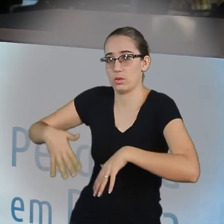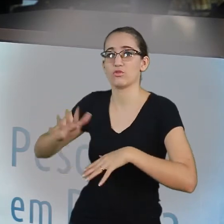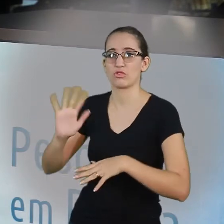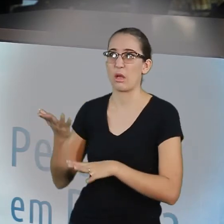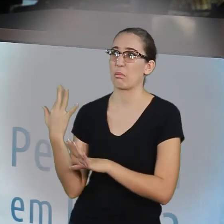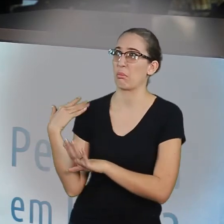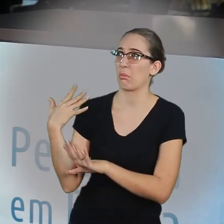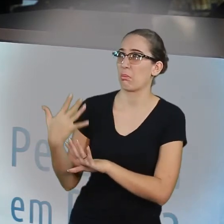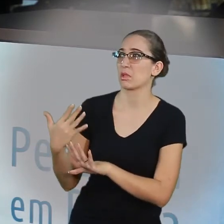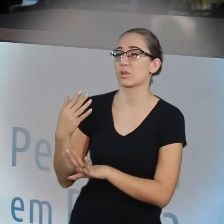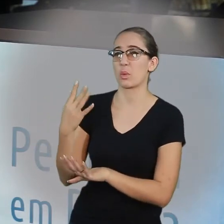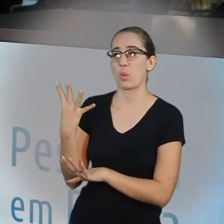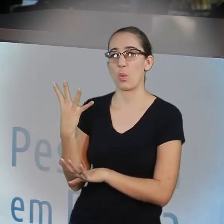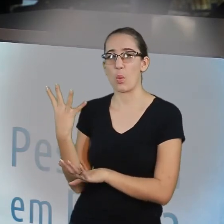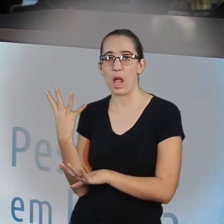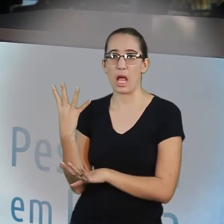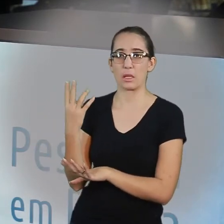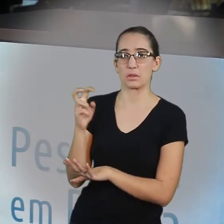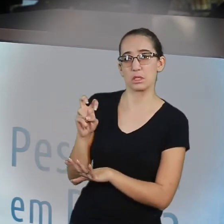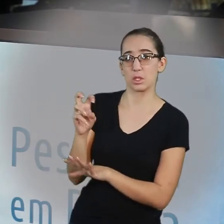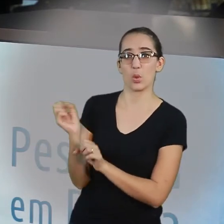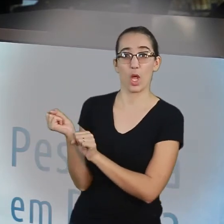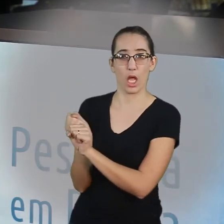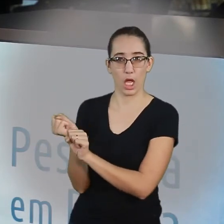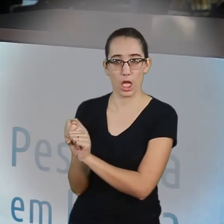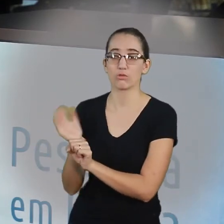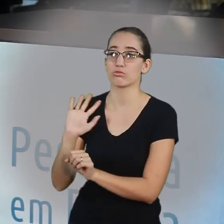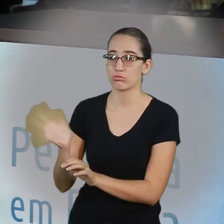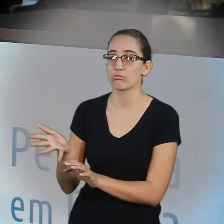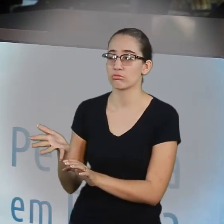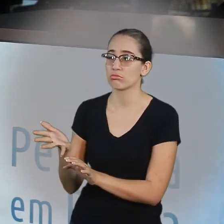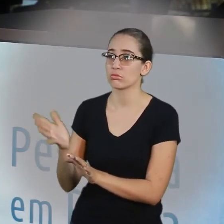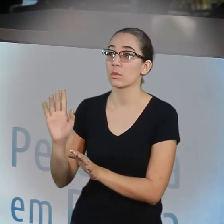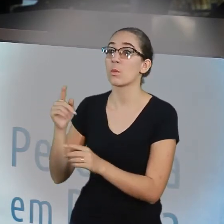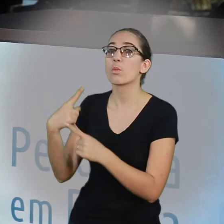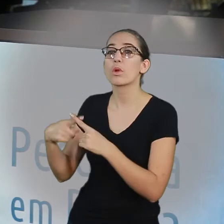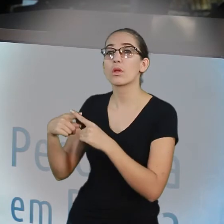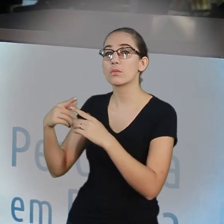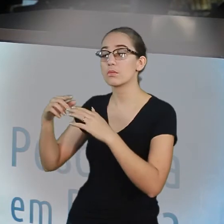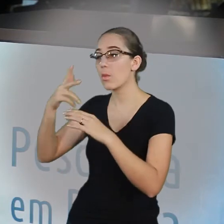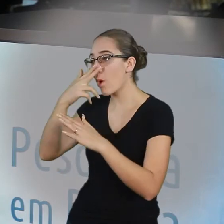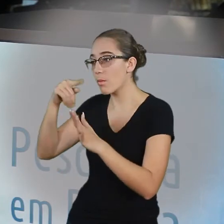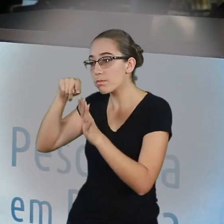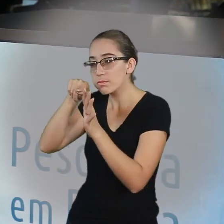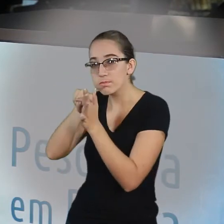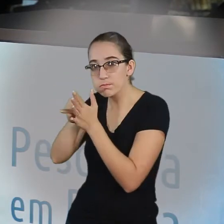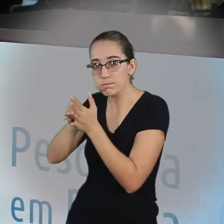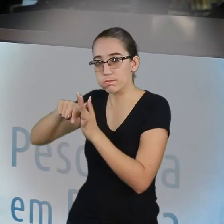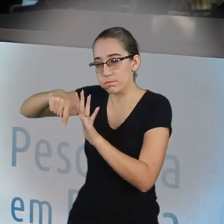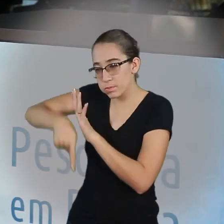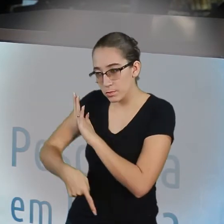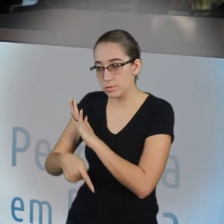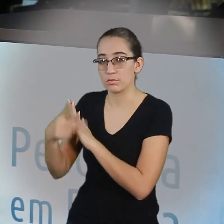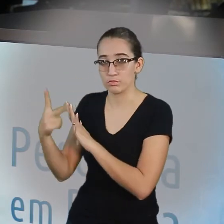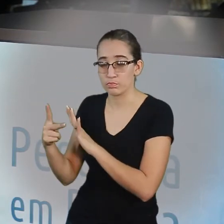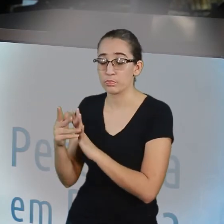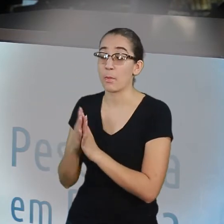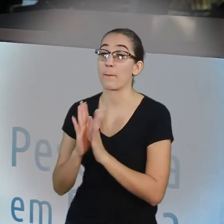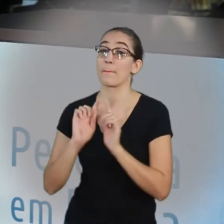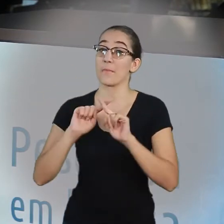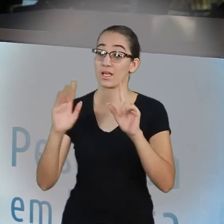últimos 4, 5 anos, com o advento do aprendizado profundo, né, das redes neurais profundas. No entanto, a parte que